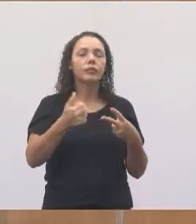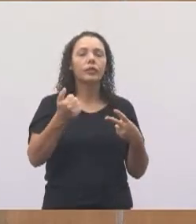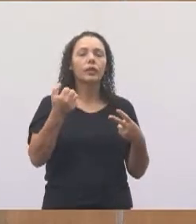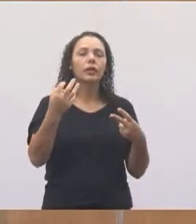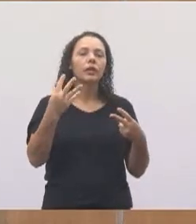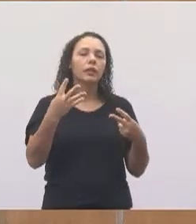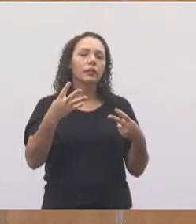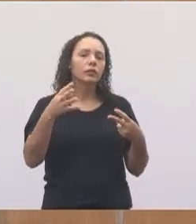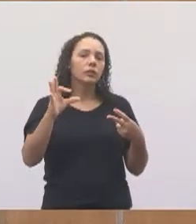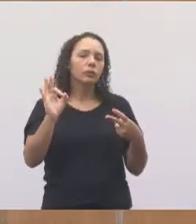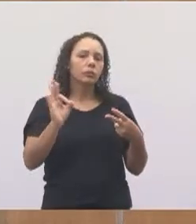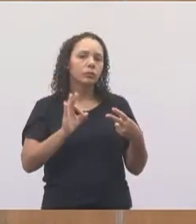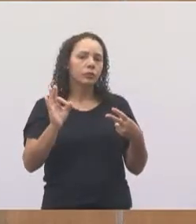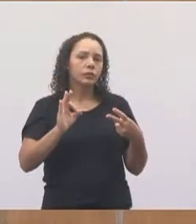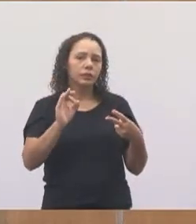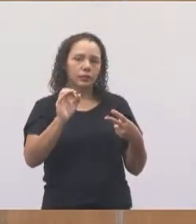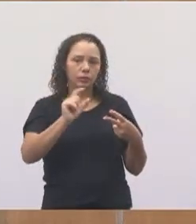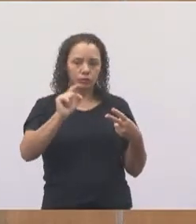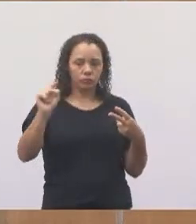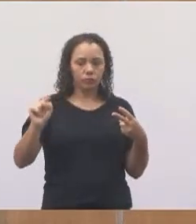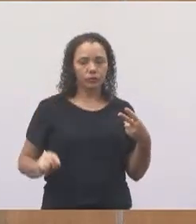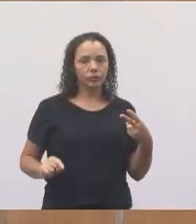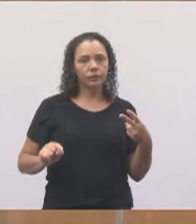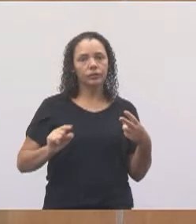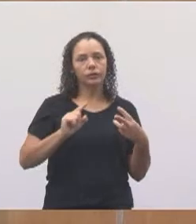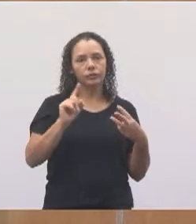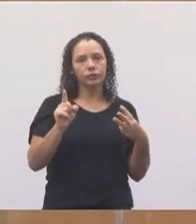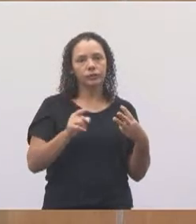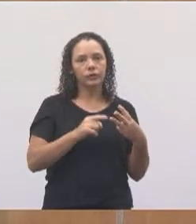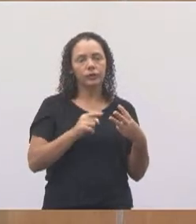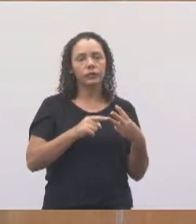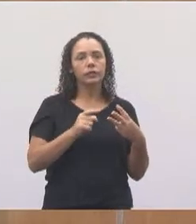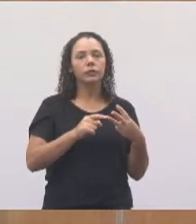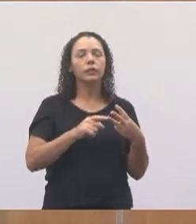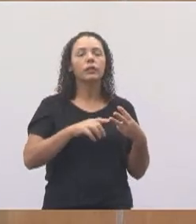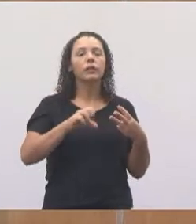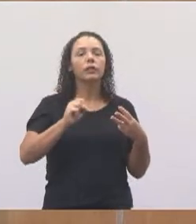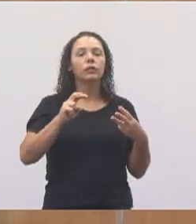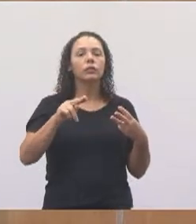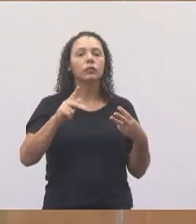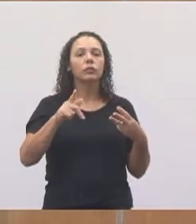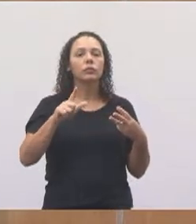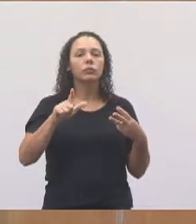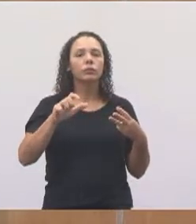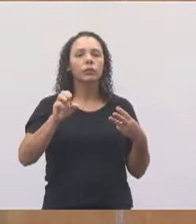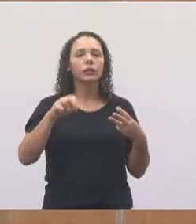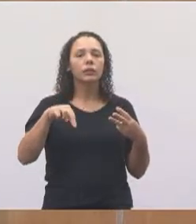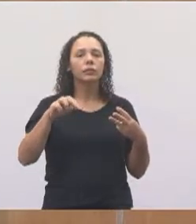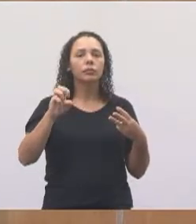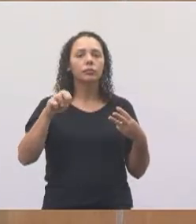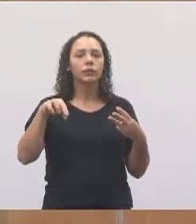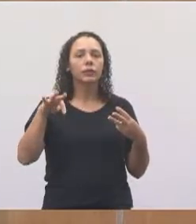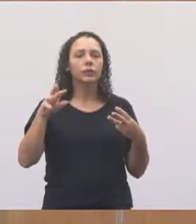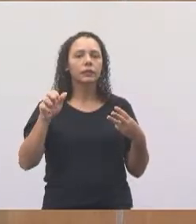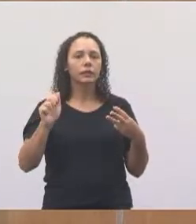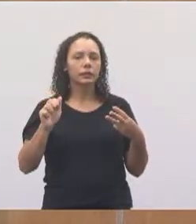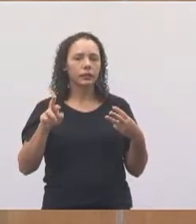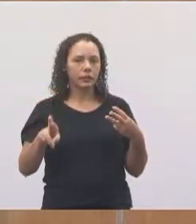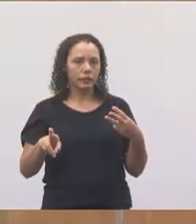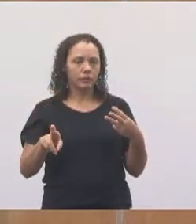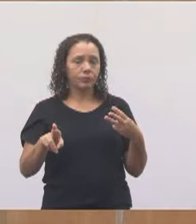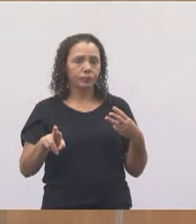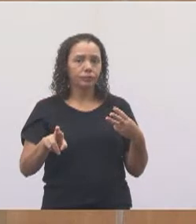públicos. E nós temos a suplementar, que na legislação que nós aprovamos aqui nessa